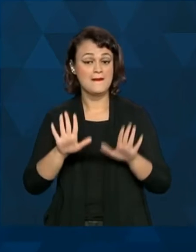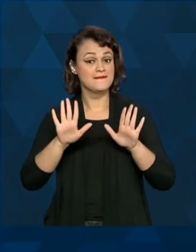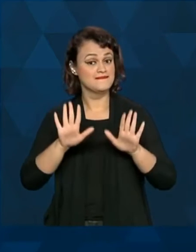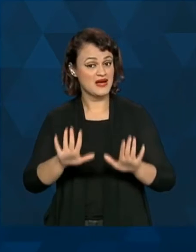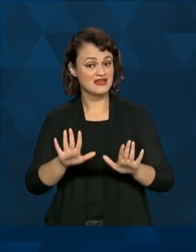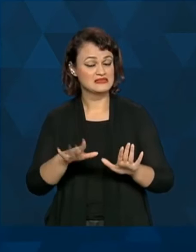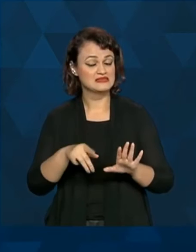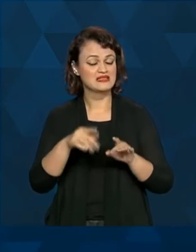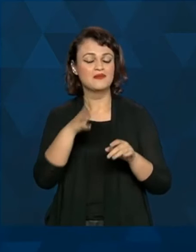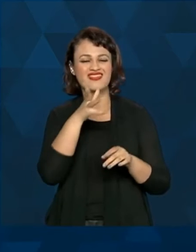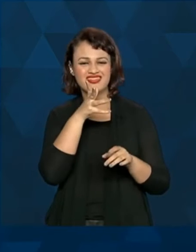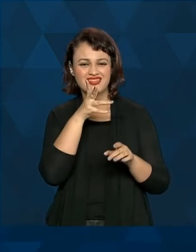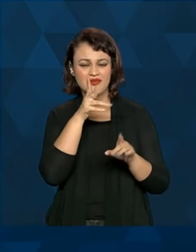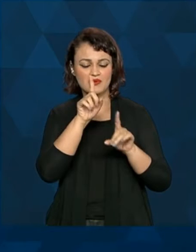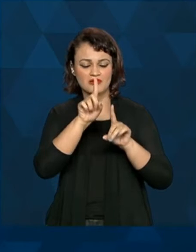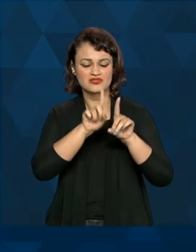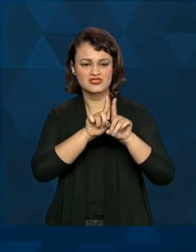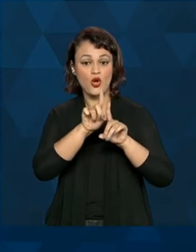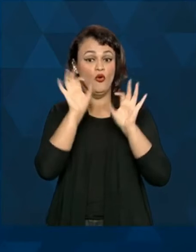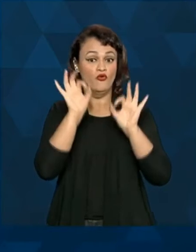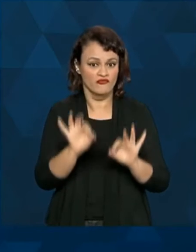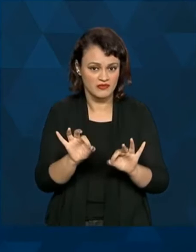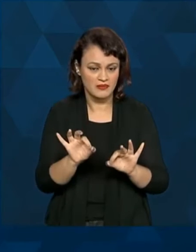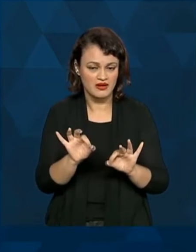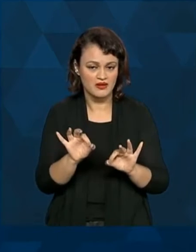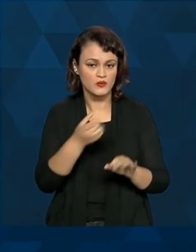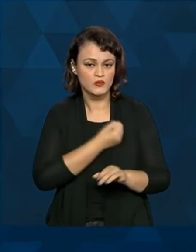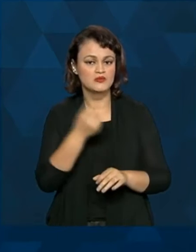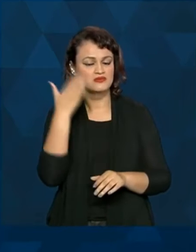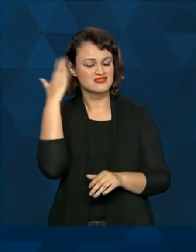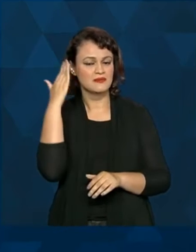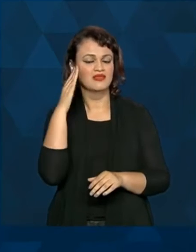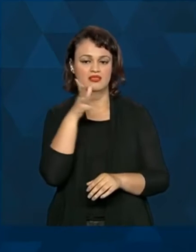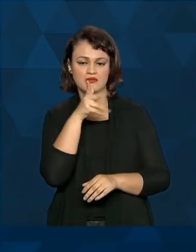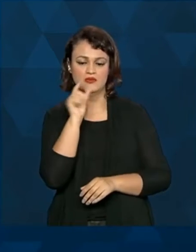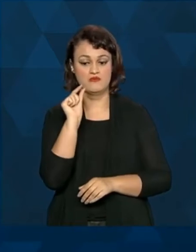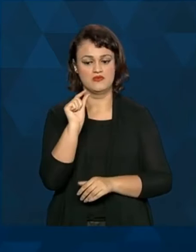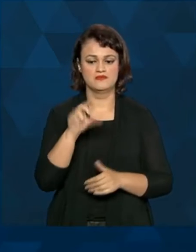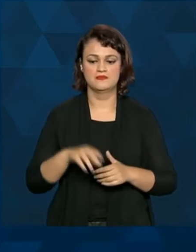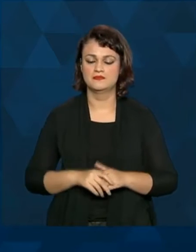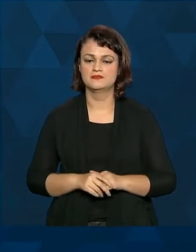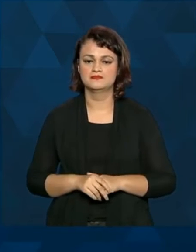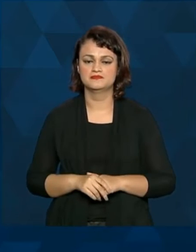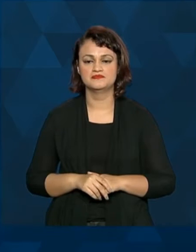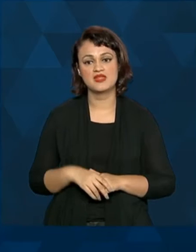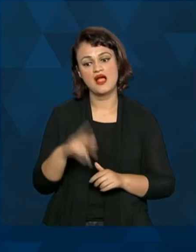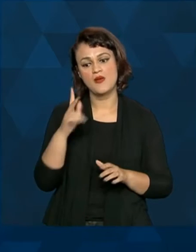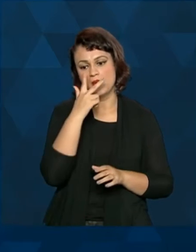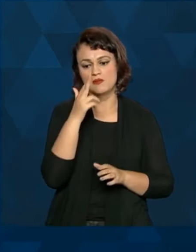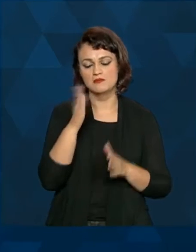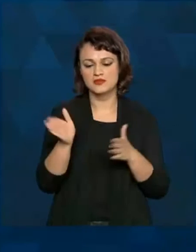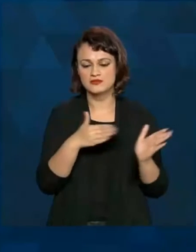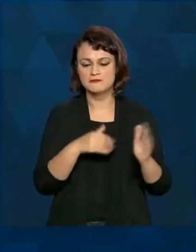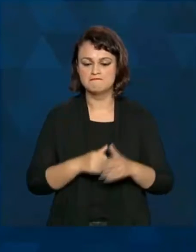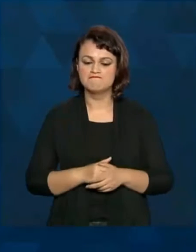exista um delay para a confirmação desses números de óbitos. Creio que o próximo